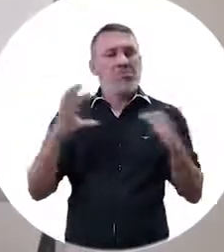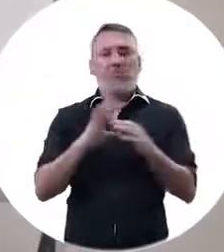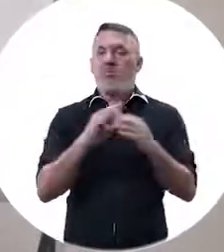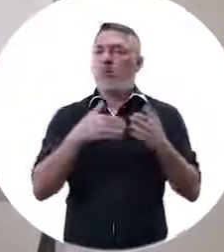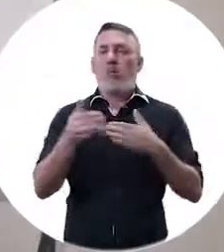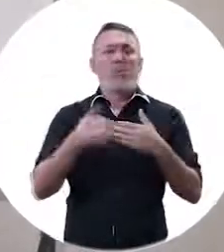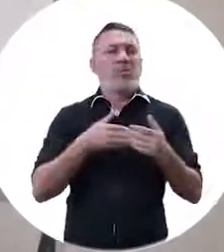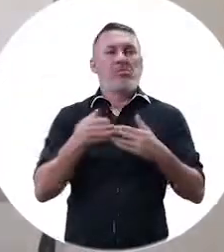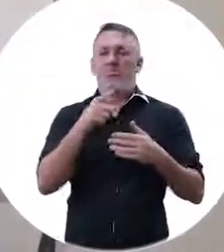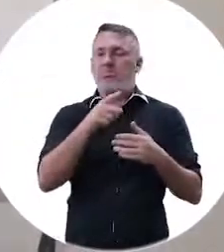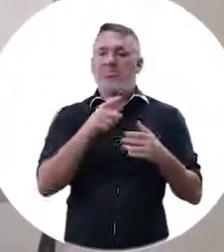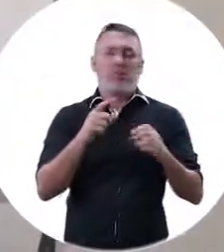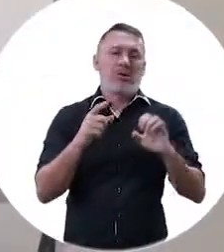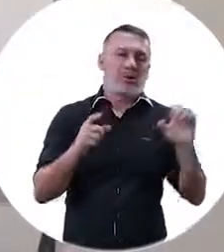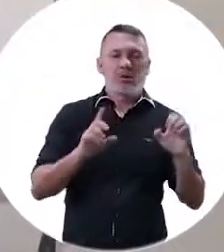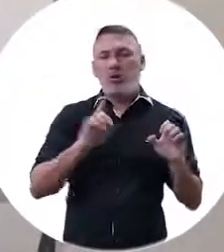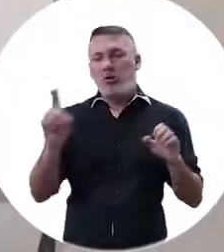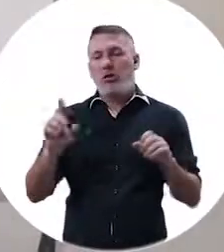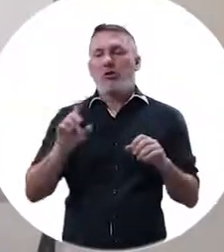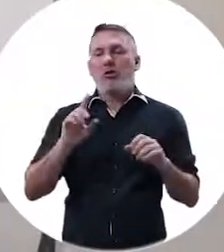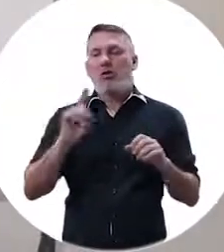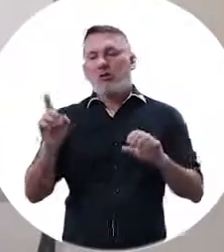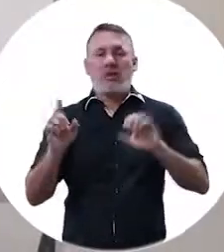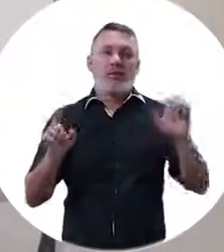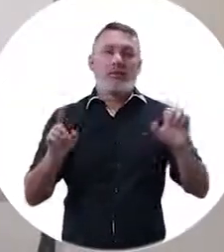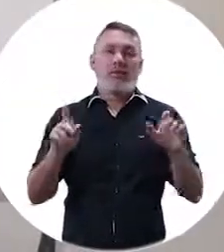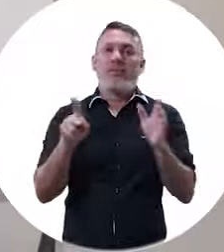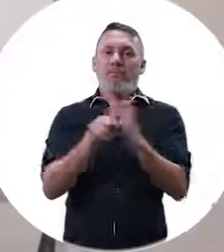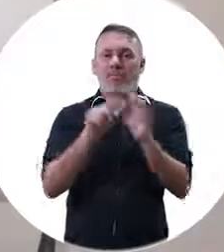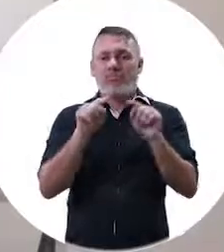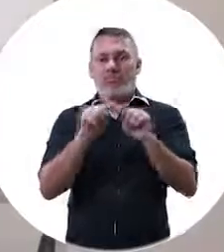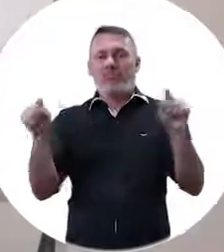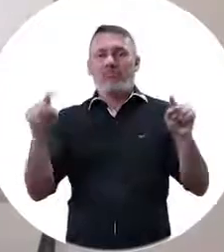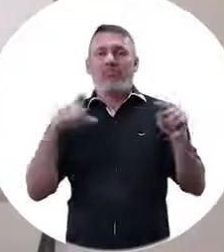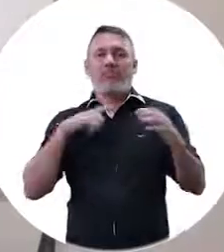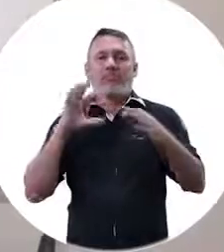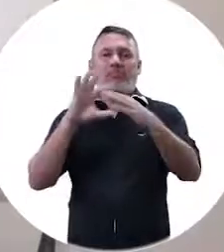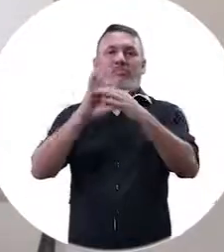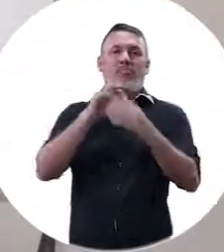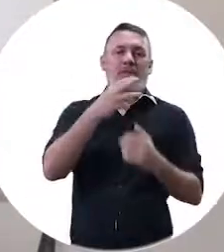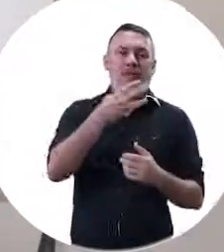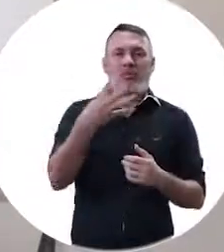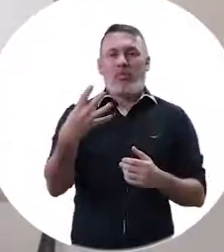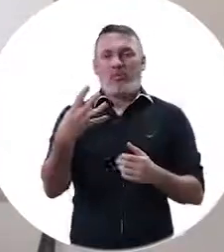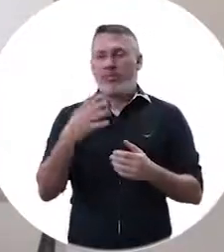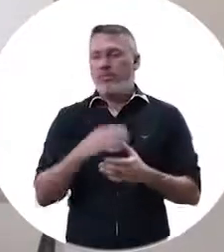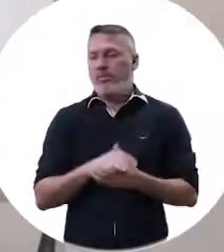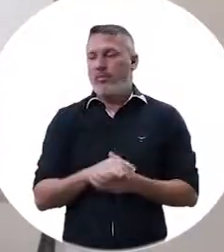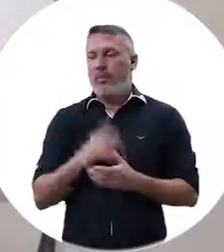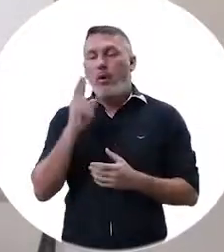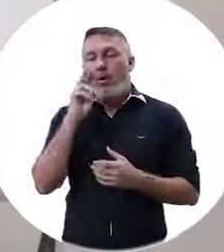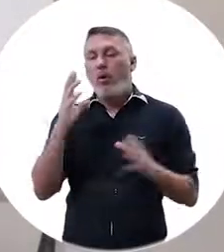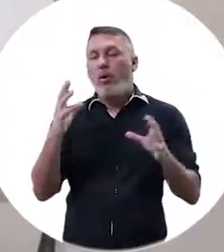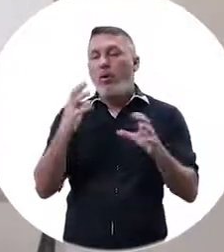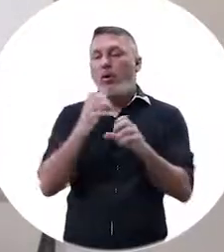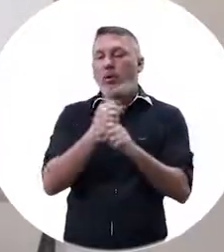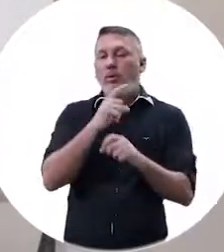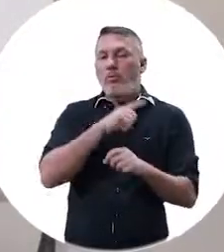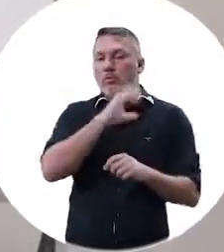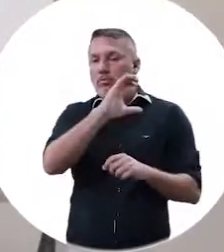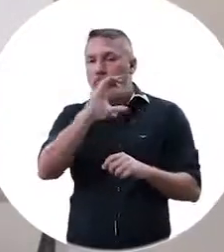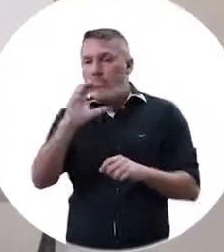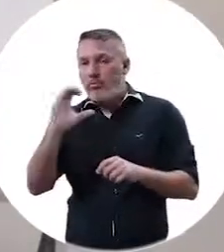4. Então, nessa cadeia, tanto faz se você enumerar da esquerda para a direita ou da direita para a esquerda. 1, 2, 3,